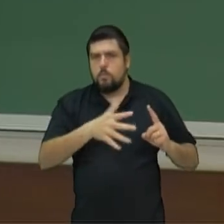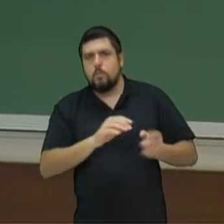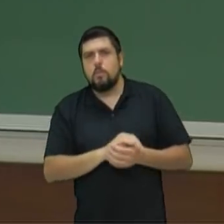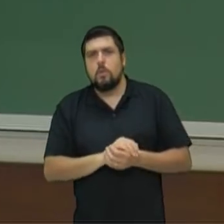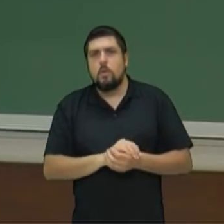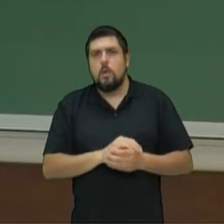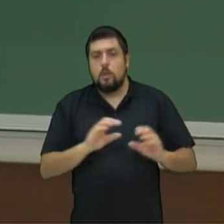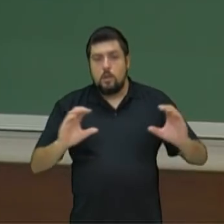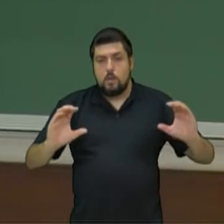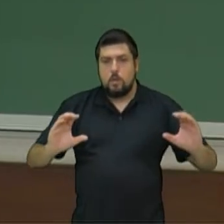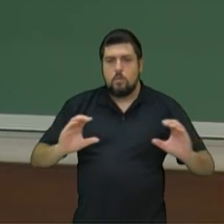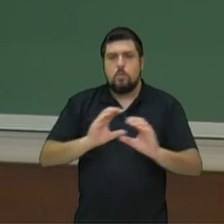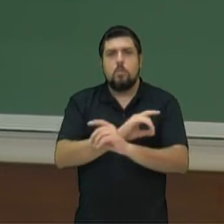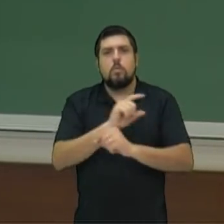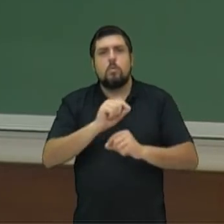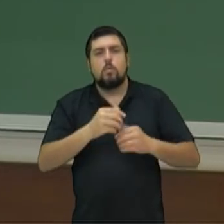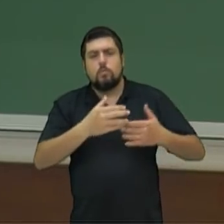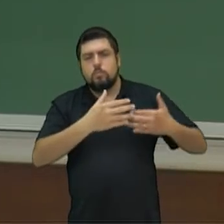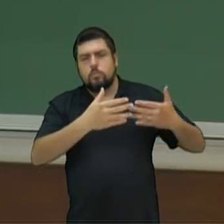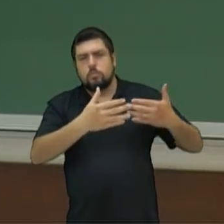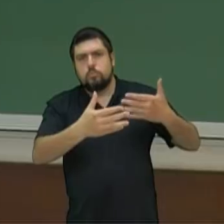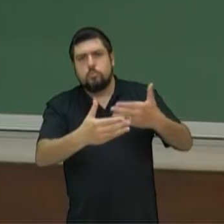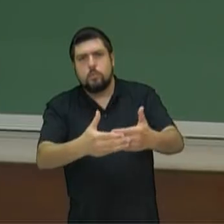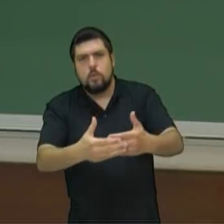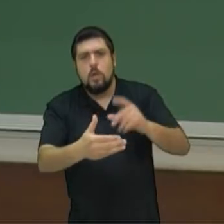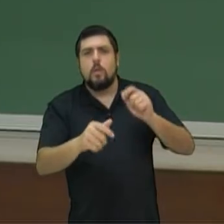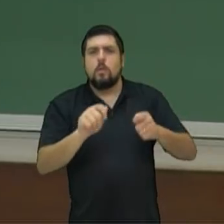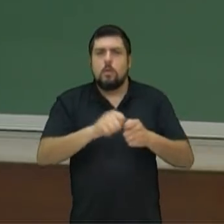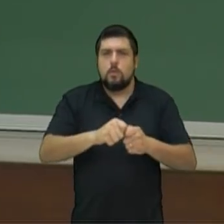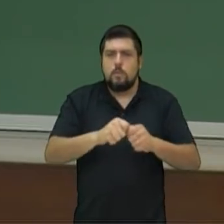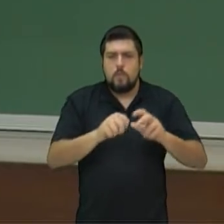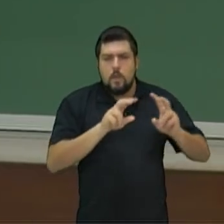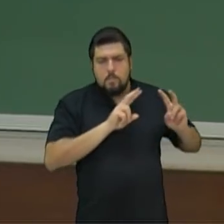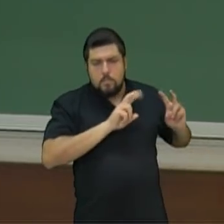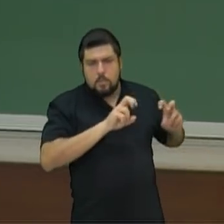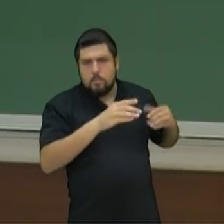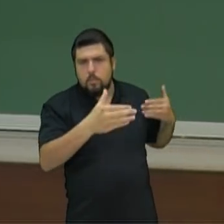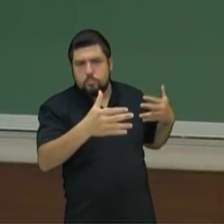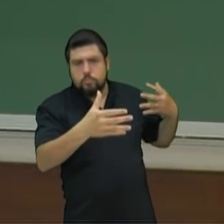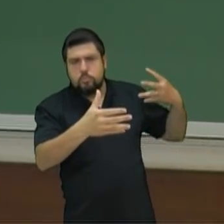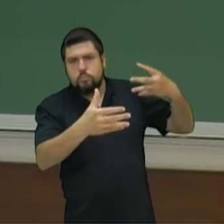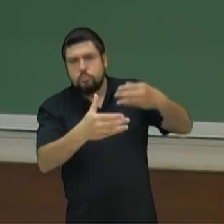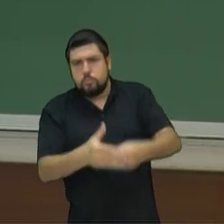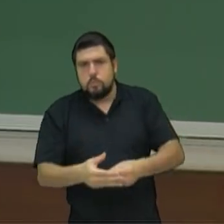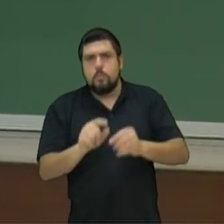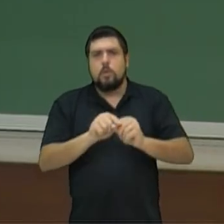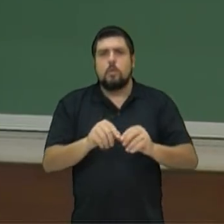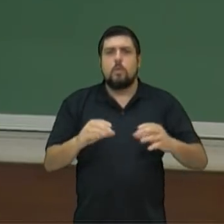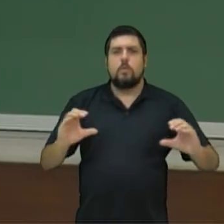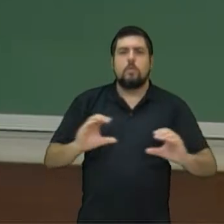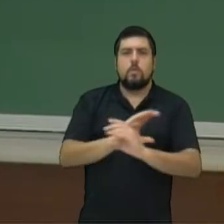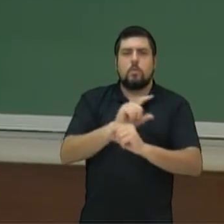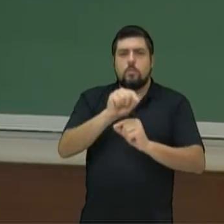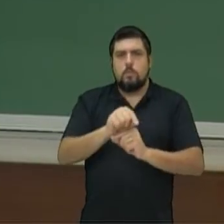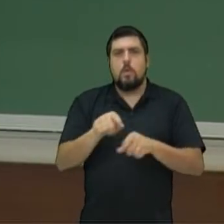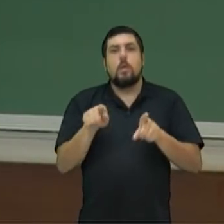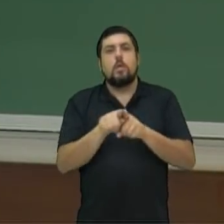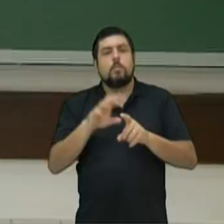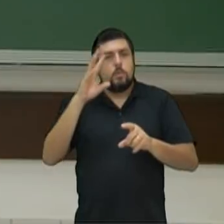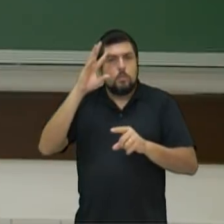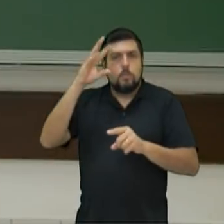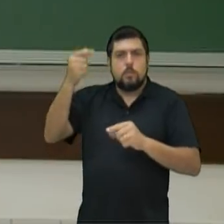na conclusão você fecha o teu texto, você resgata o tema que foi dito, certo? E a tese, e depois dá uma solução